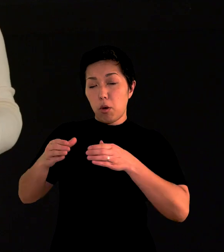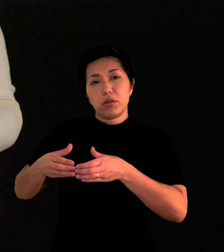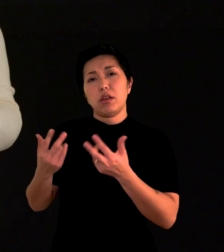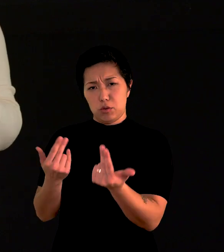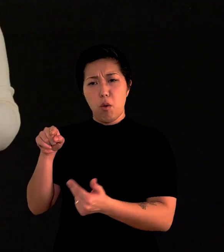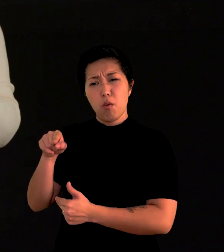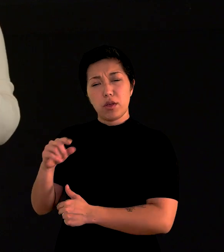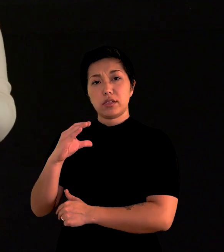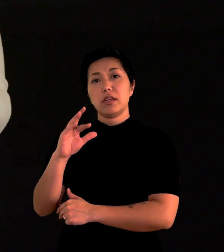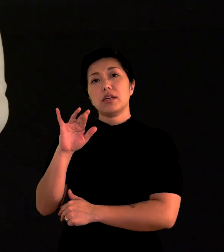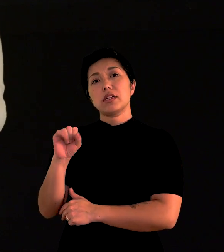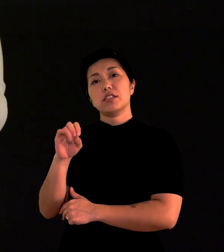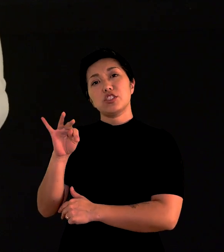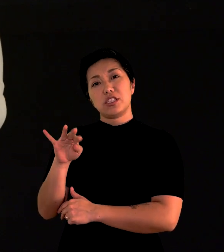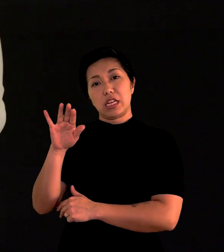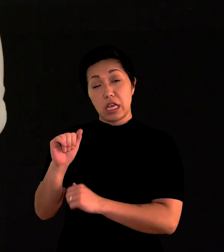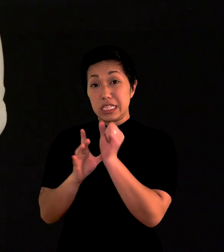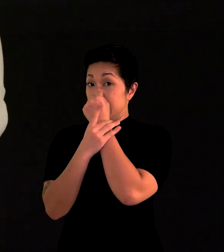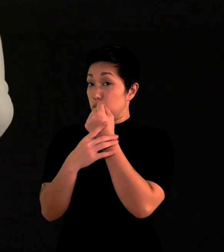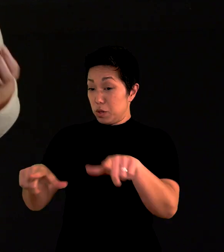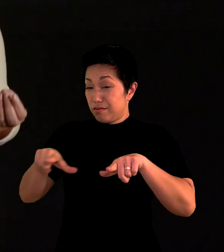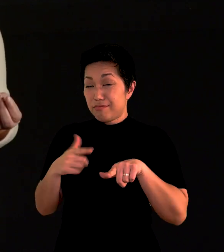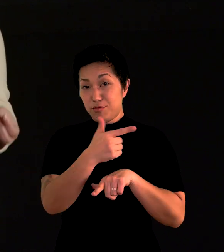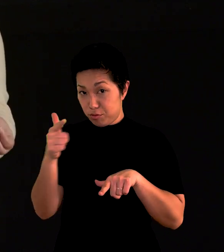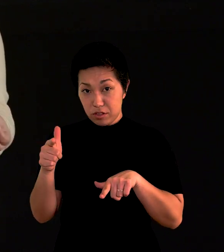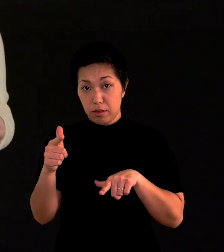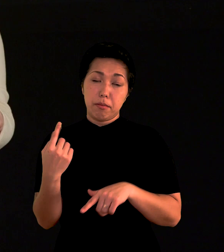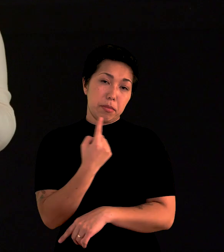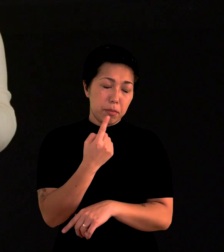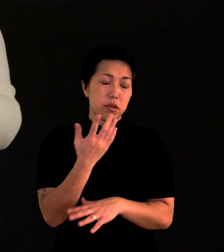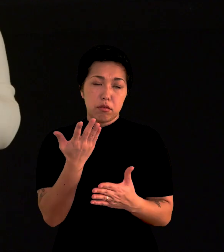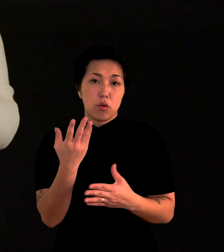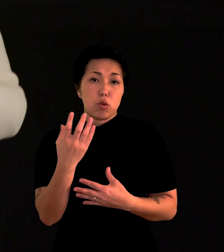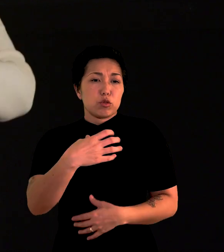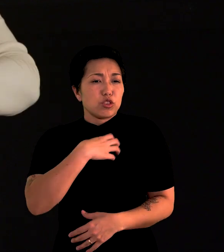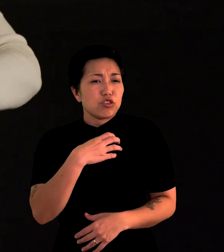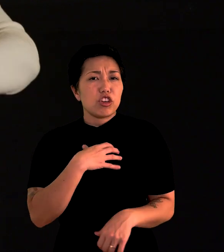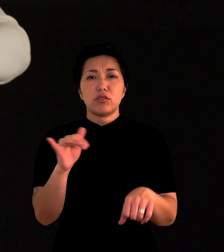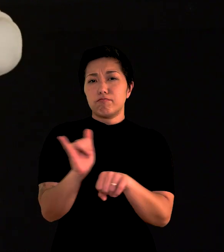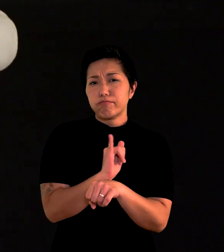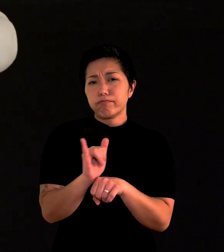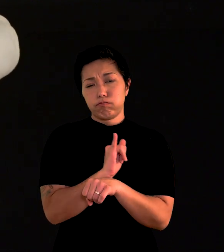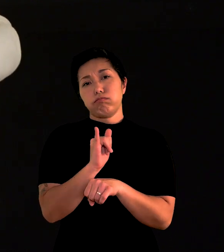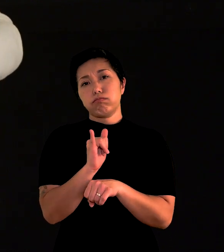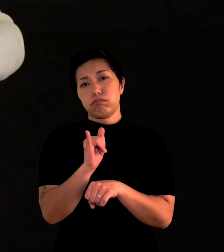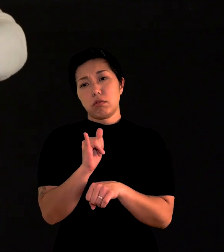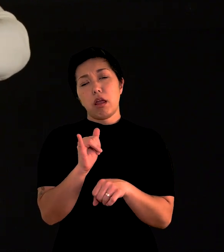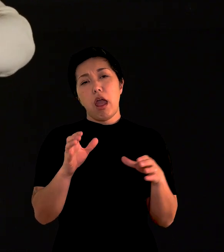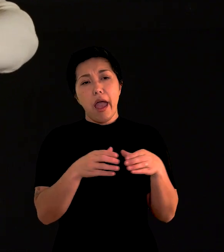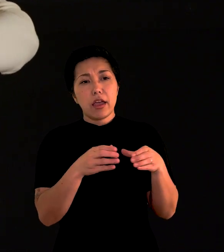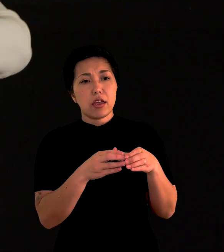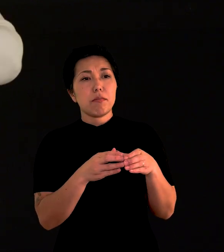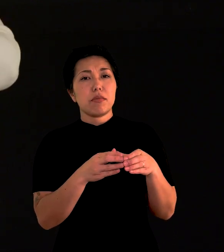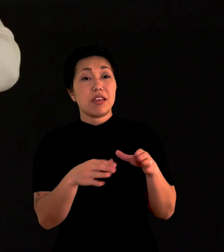maneiras, né? Então, se você é uma comunidade igual a Cristina, que não é certificada, primeiro, as abordagens, como as